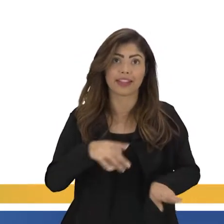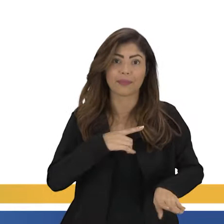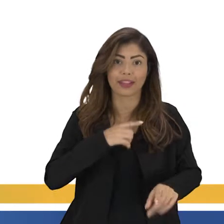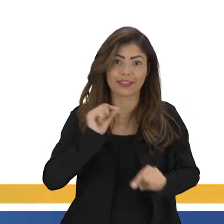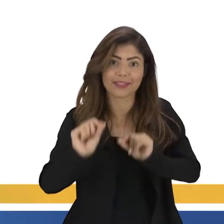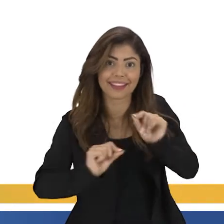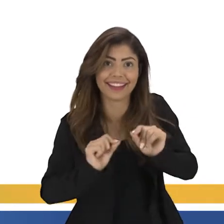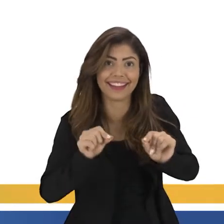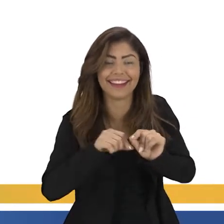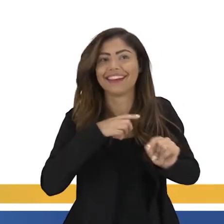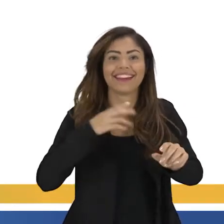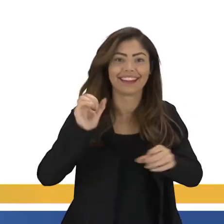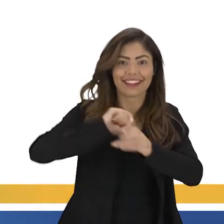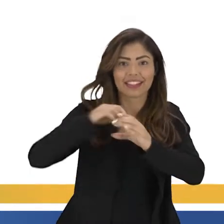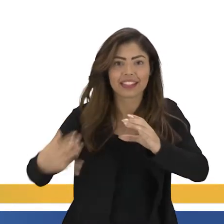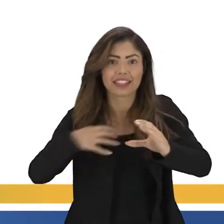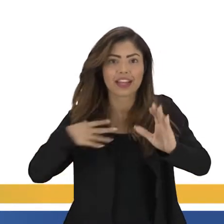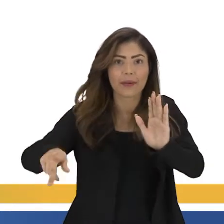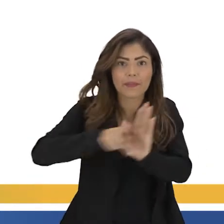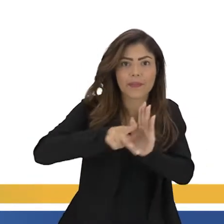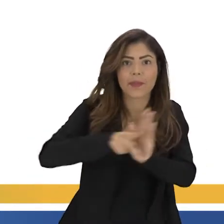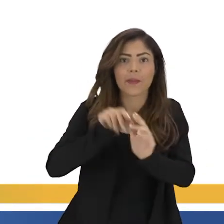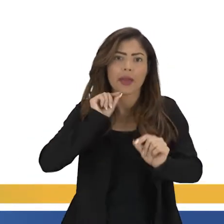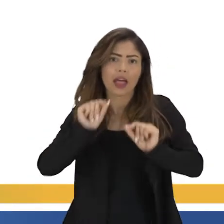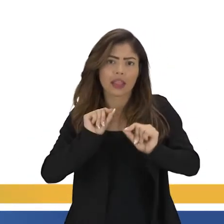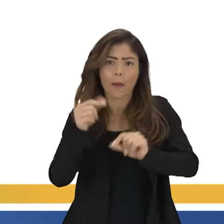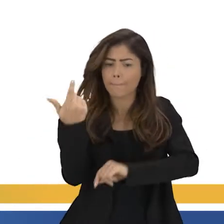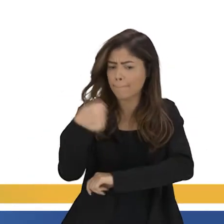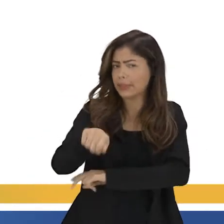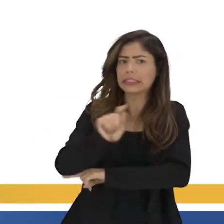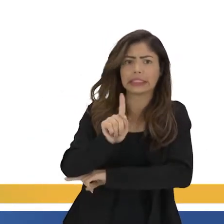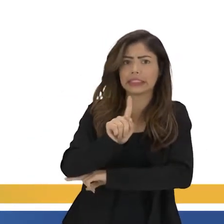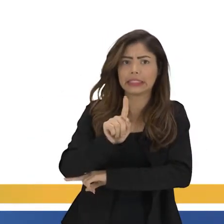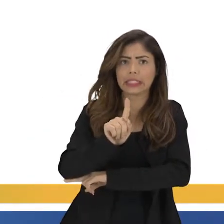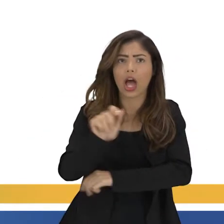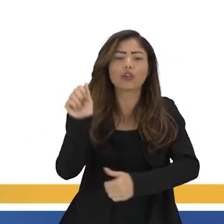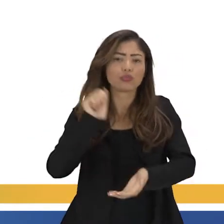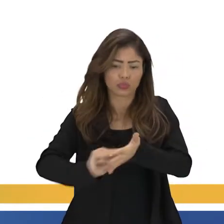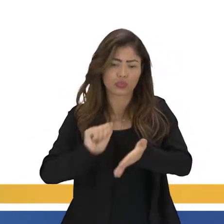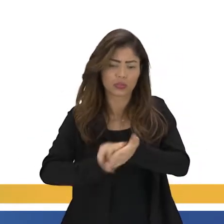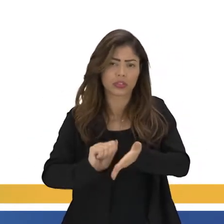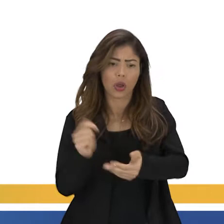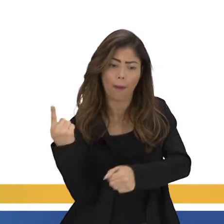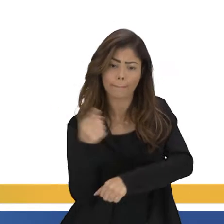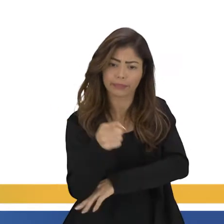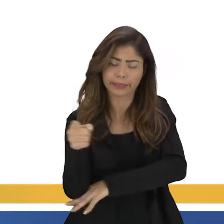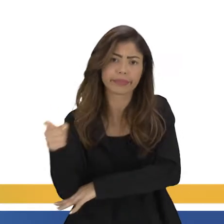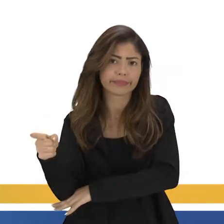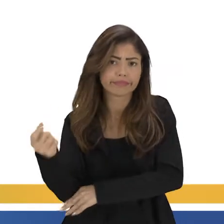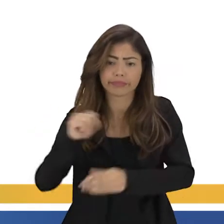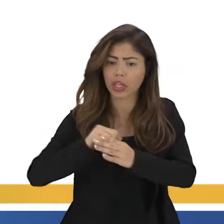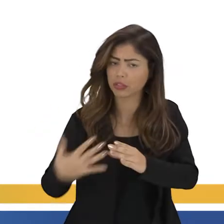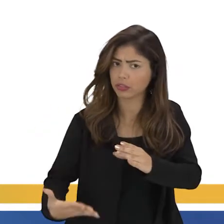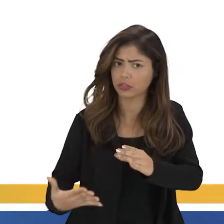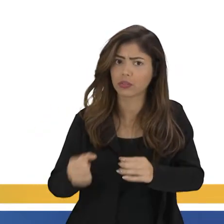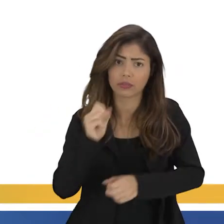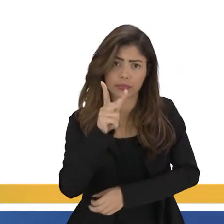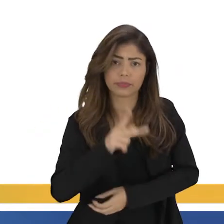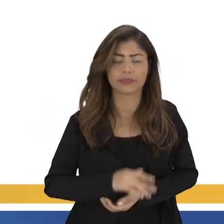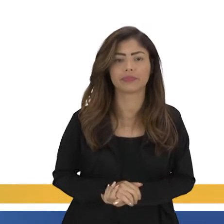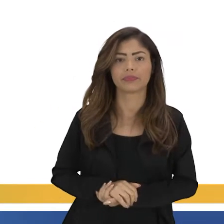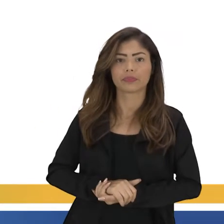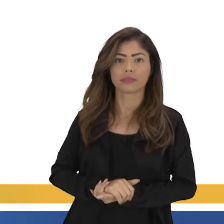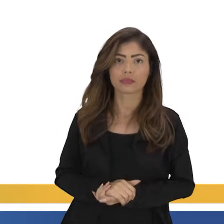e características próprias. Então, não é necessário fazer uma descrição ou apontar alguma característica, ok?